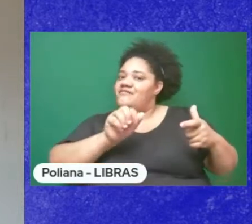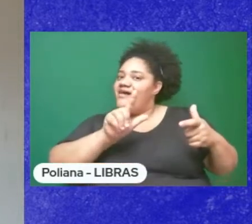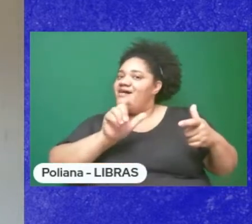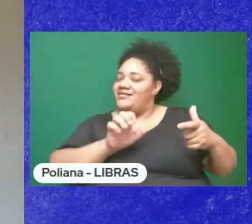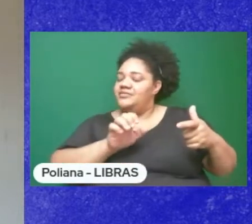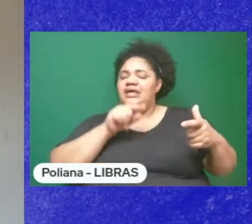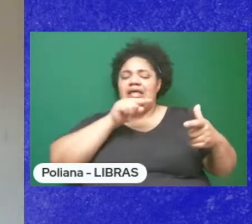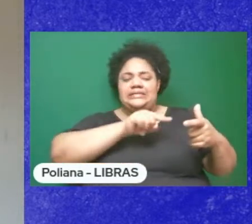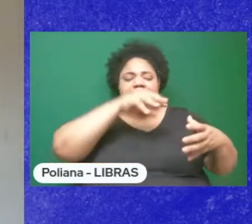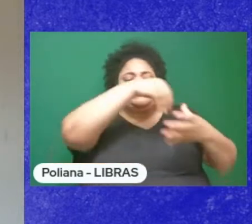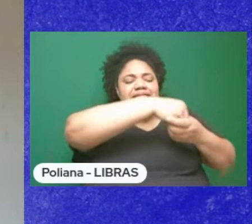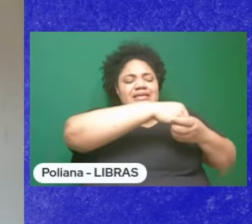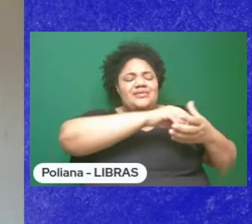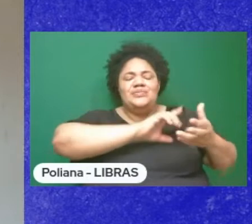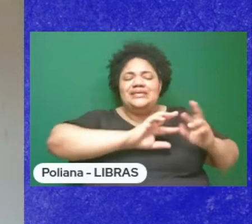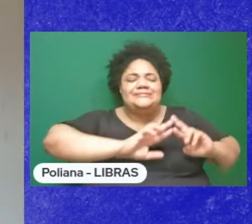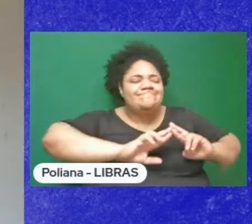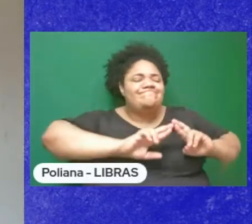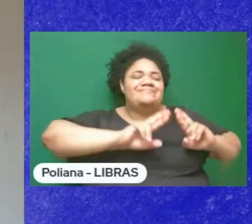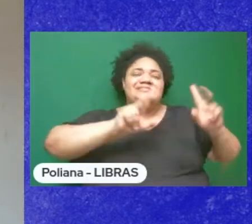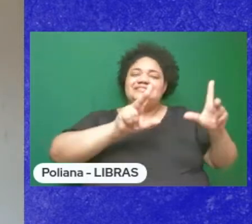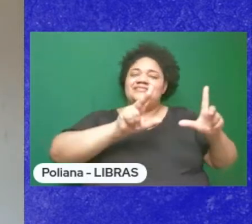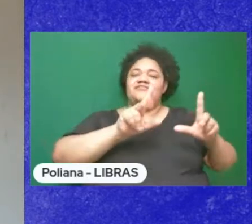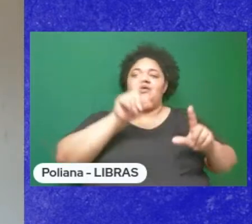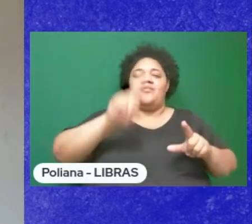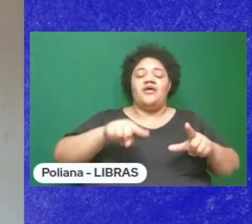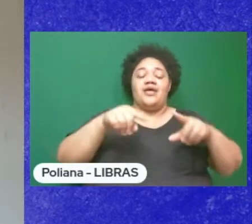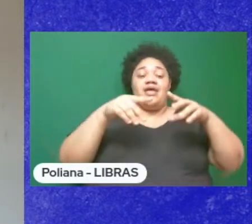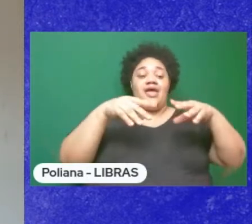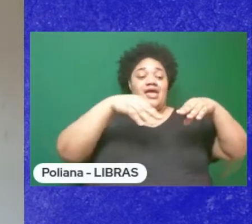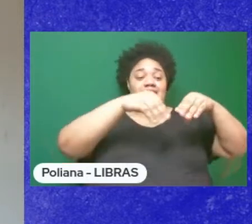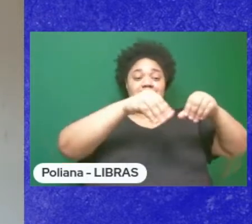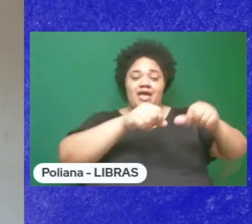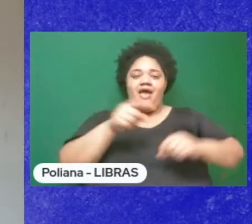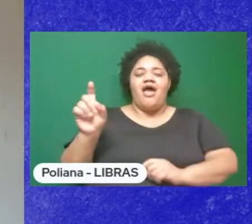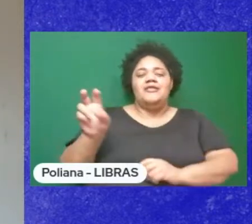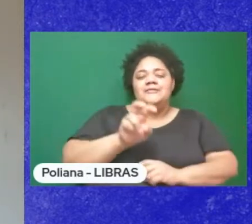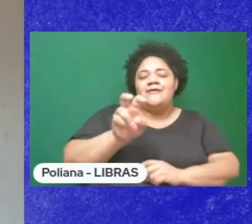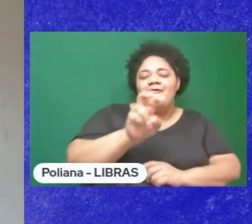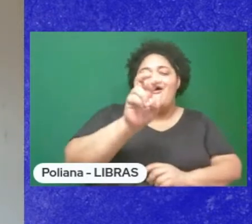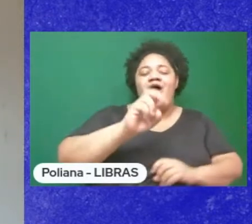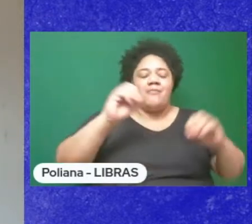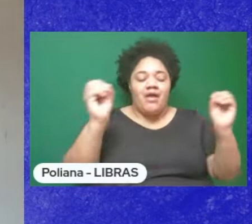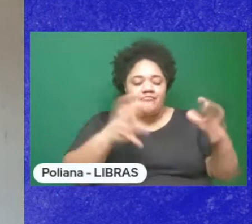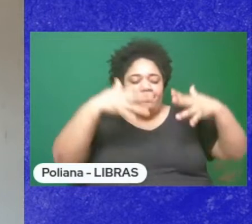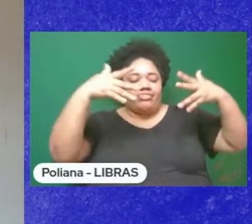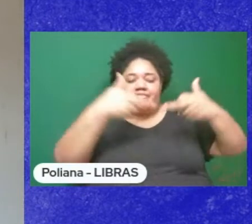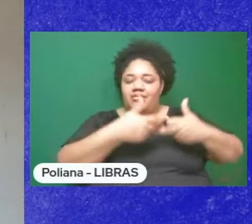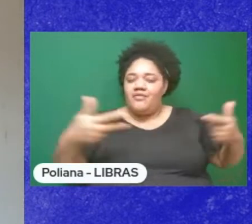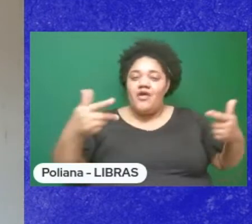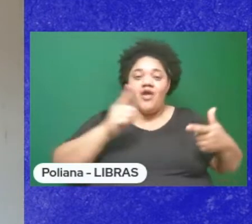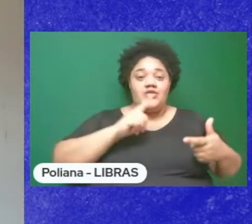dele. Significa terra de cobras e feitiçarias. É um lugar que nas paredes